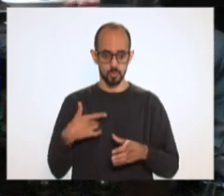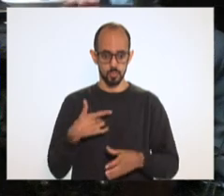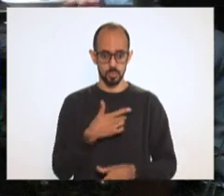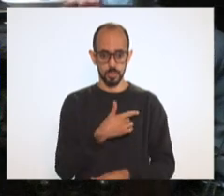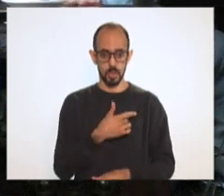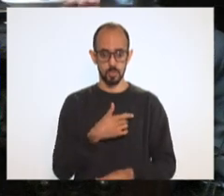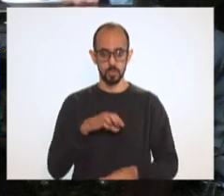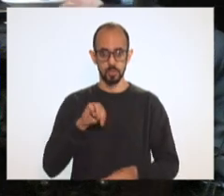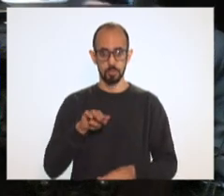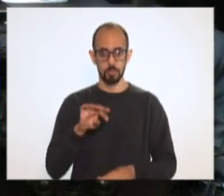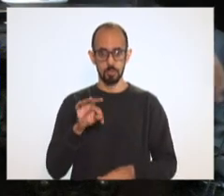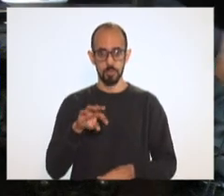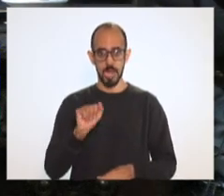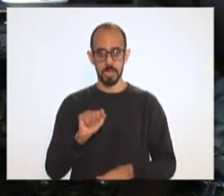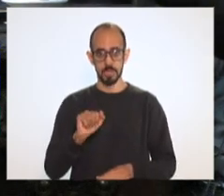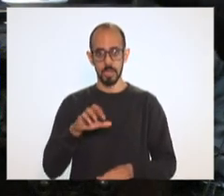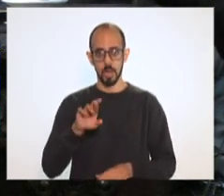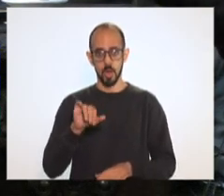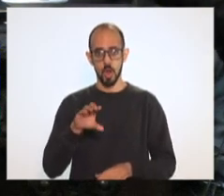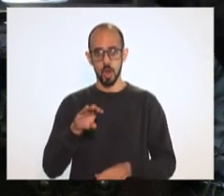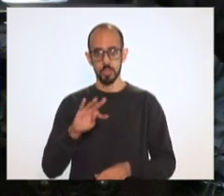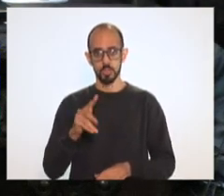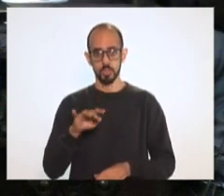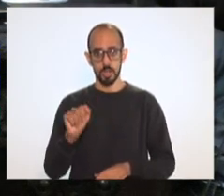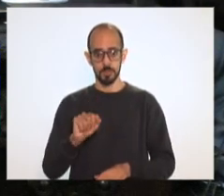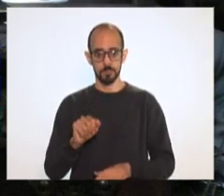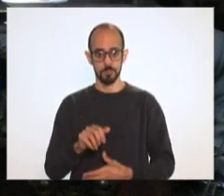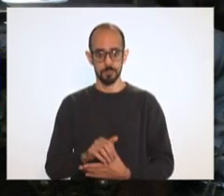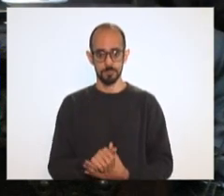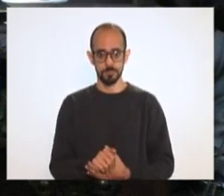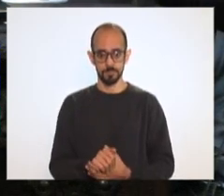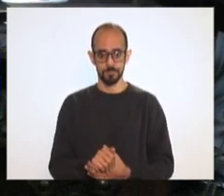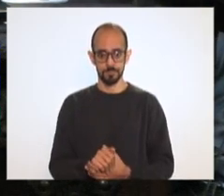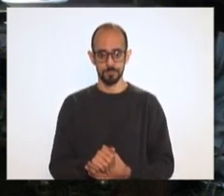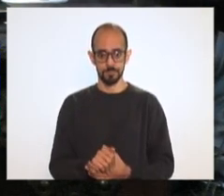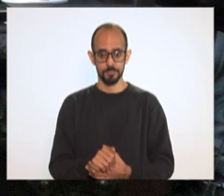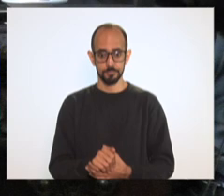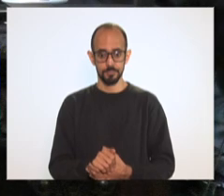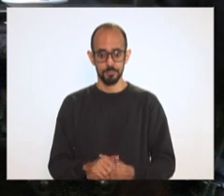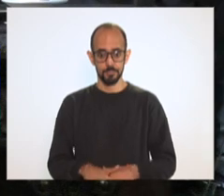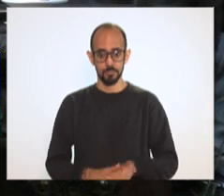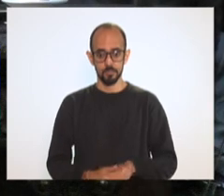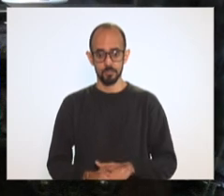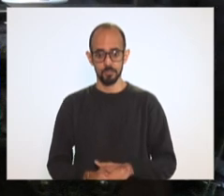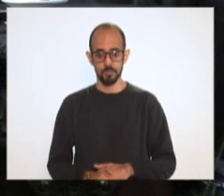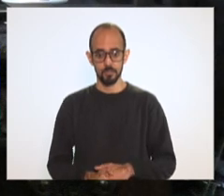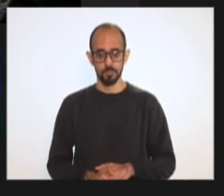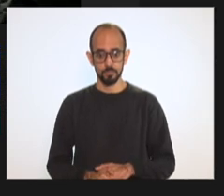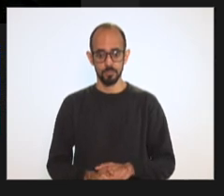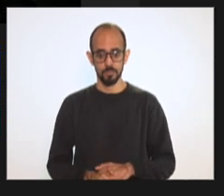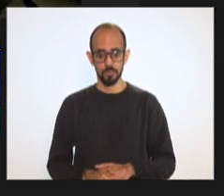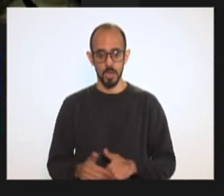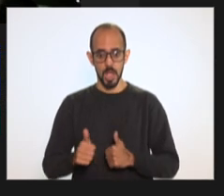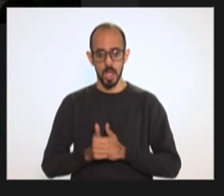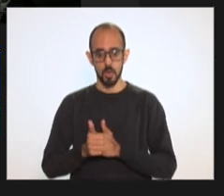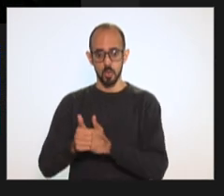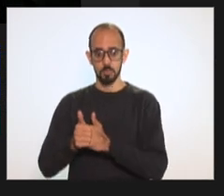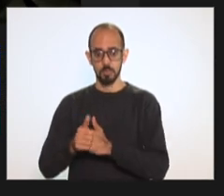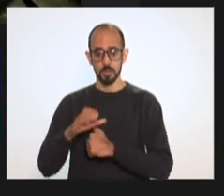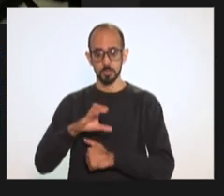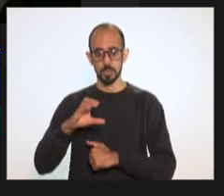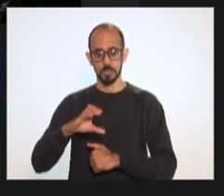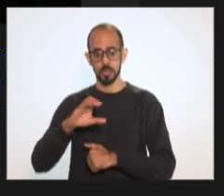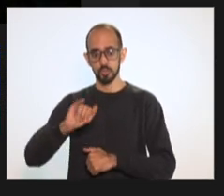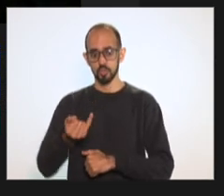Marta Rocha, a presidência defere pedido de vossa excelência, deputado. Sobre as emendas de plenário, deputado. Acompanhe o parecer da CCJ